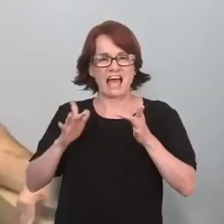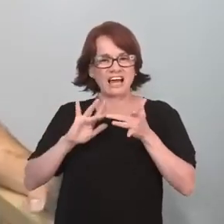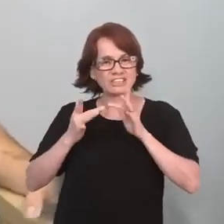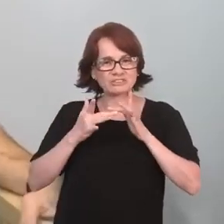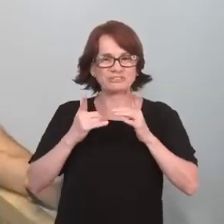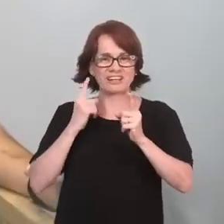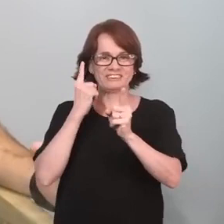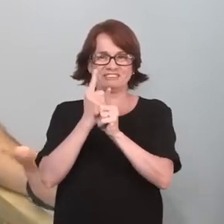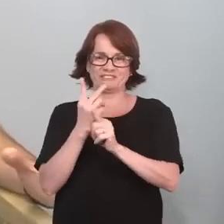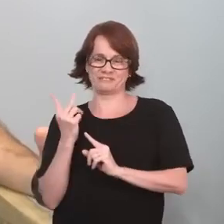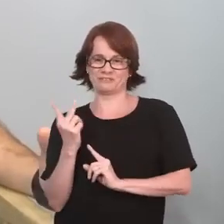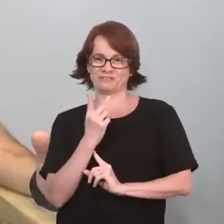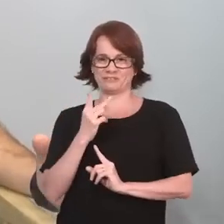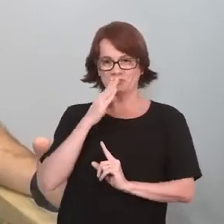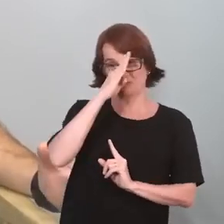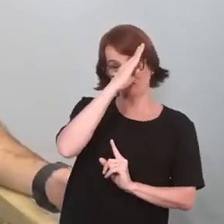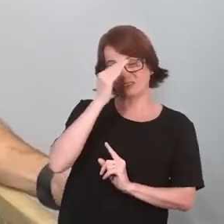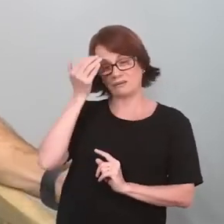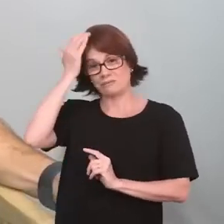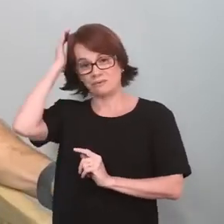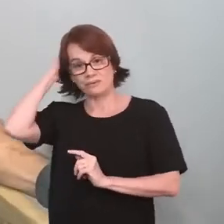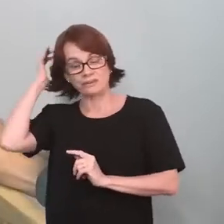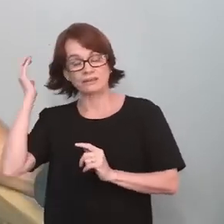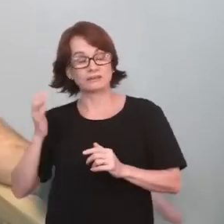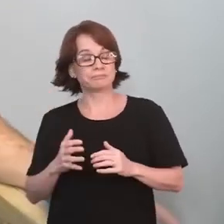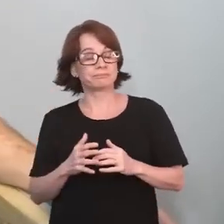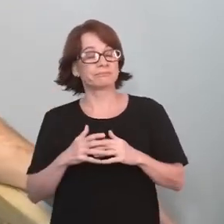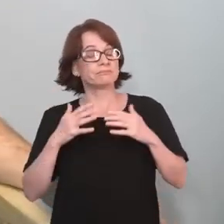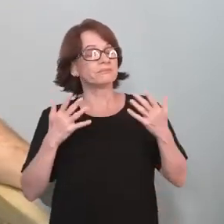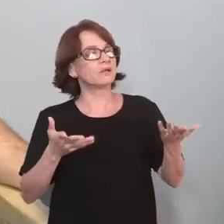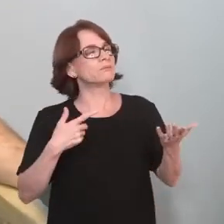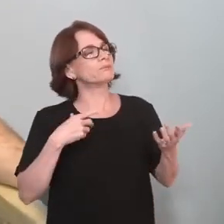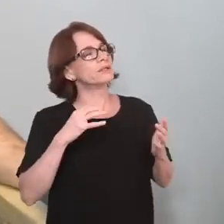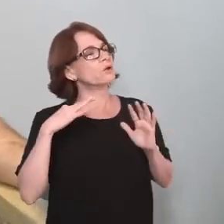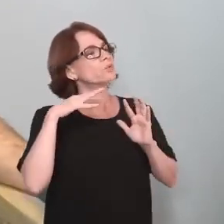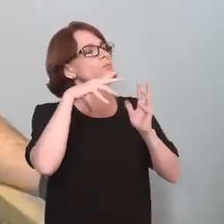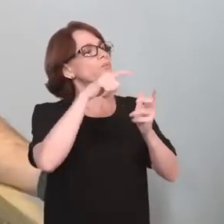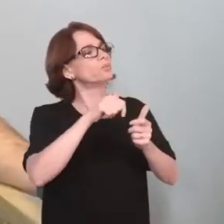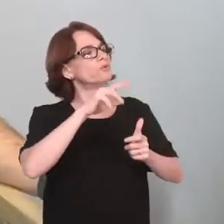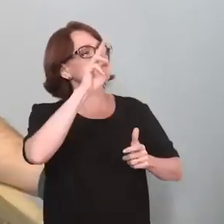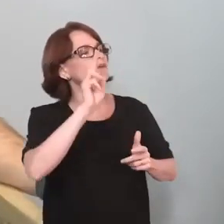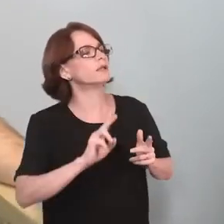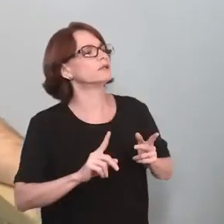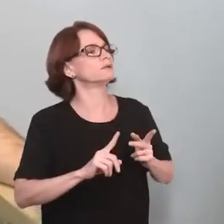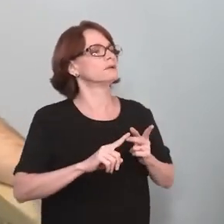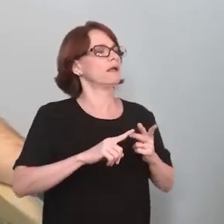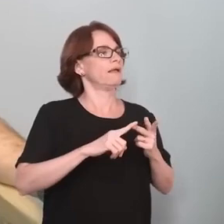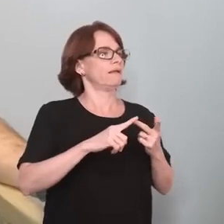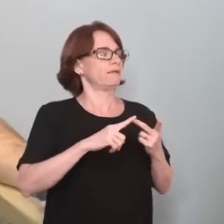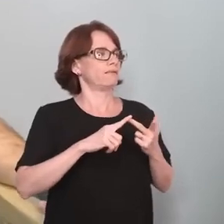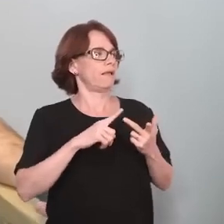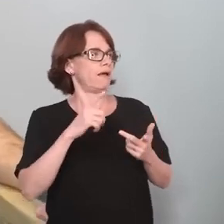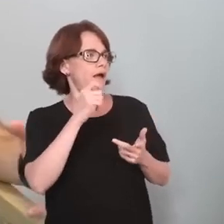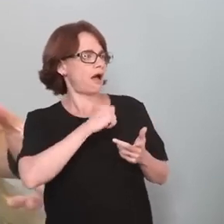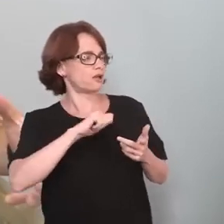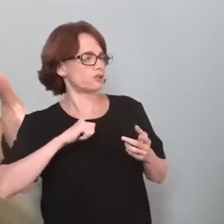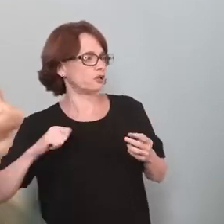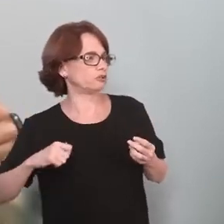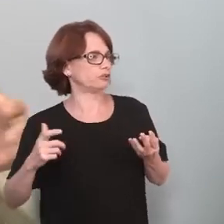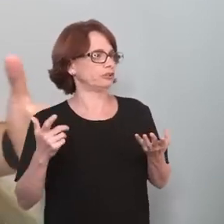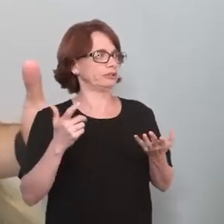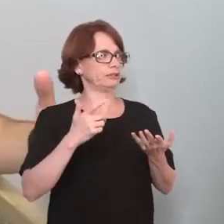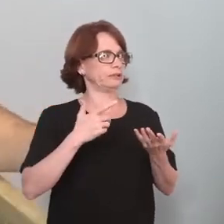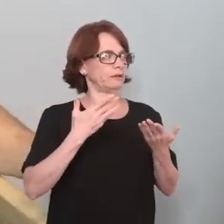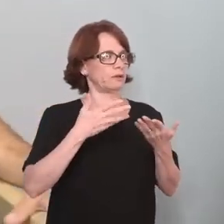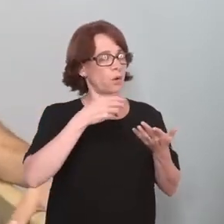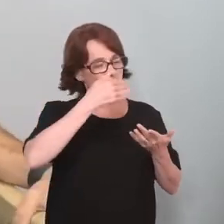anos? A gente tem exemplos de países ao redor. Argentina, Bolívia, Venezuela. Como é que você enxerga os próximos anos? Você vê alguma